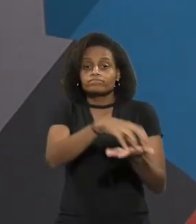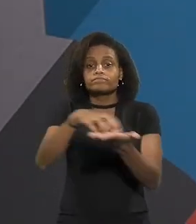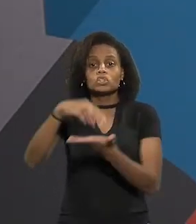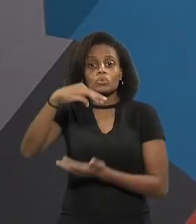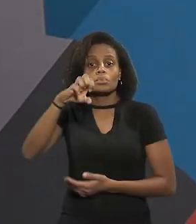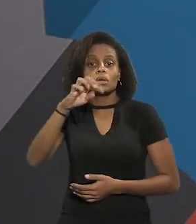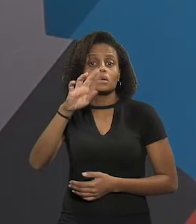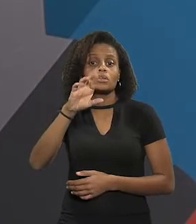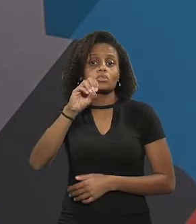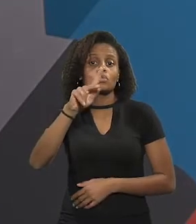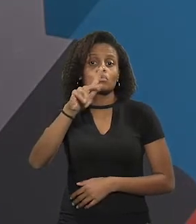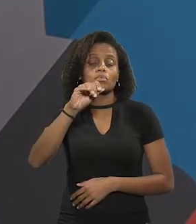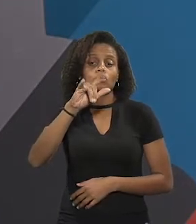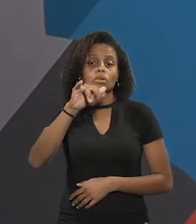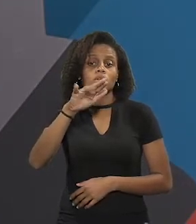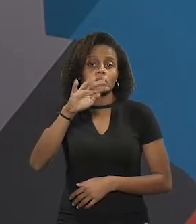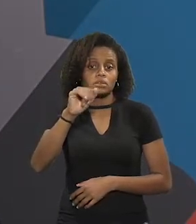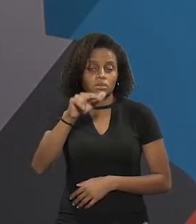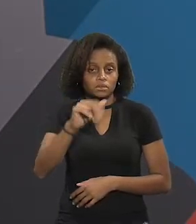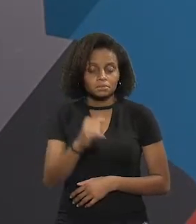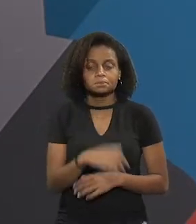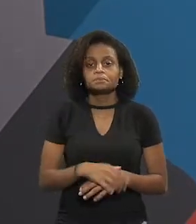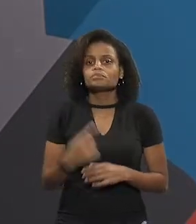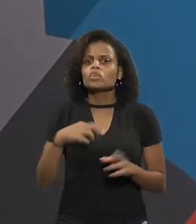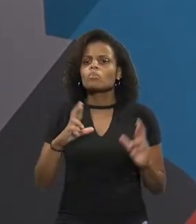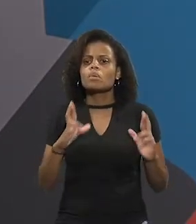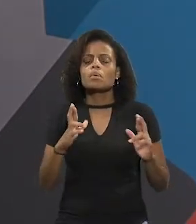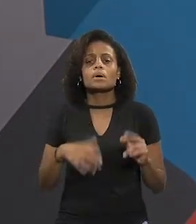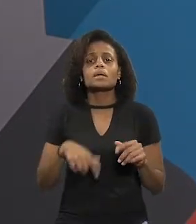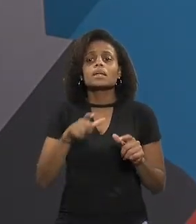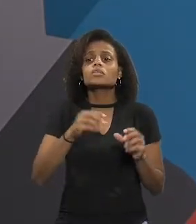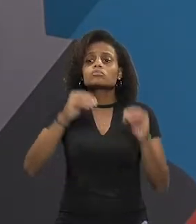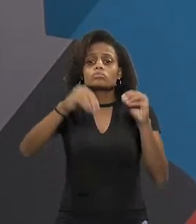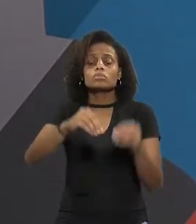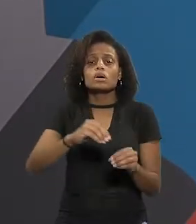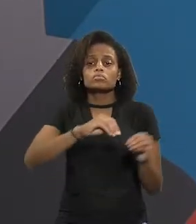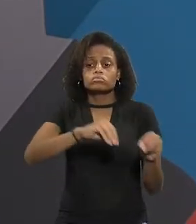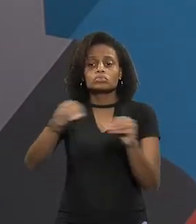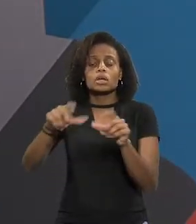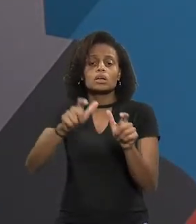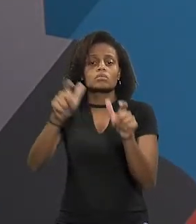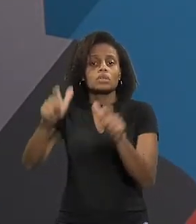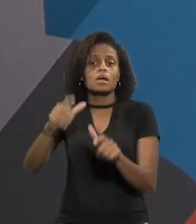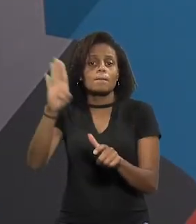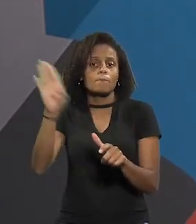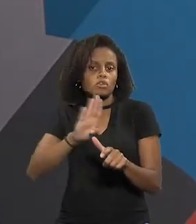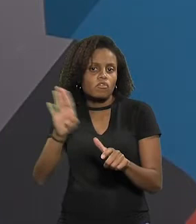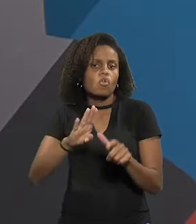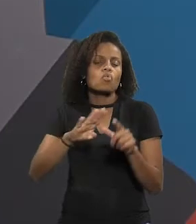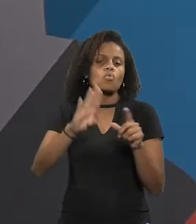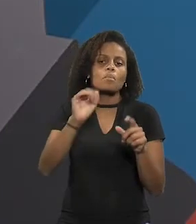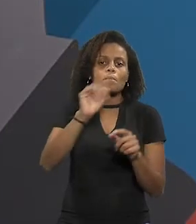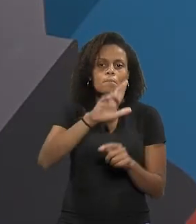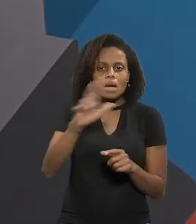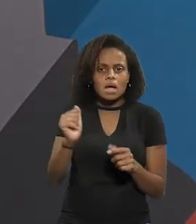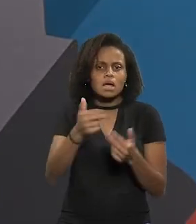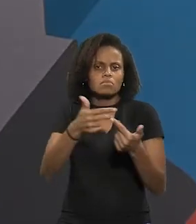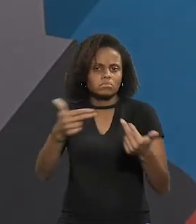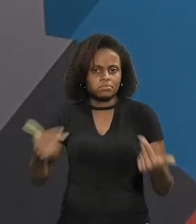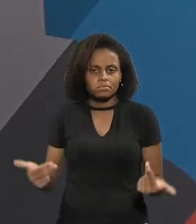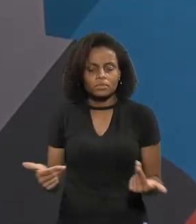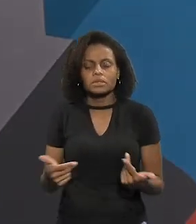na ampliação desse programa. Há uma perspectiva de levarmos agora para Botafogo, para a Barra da Tijuca e alguns municípios da